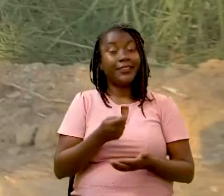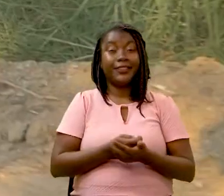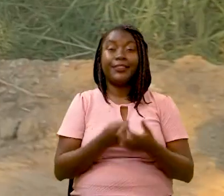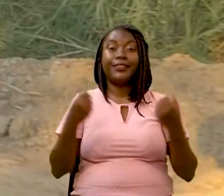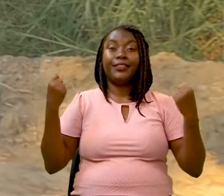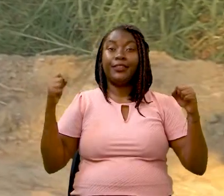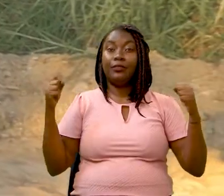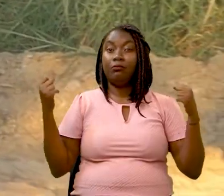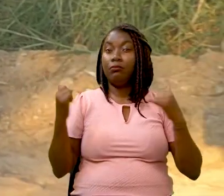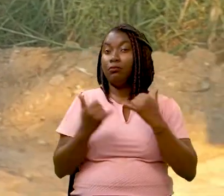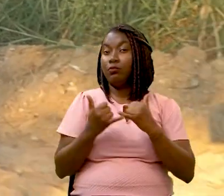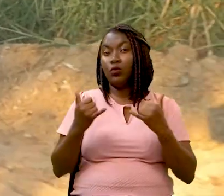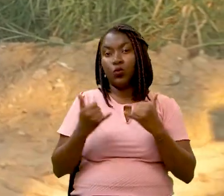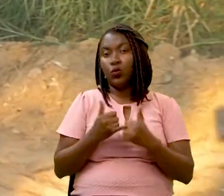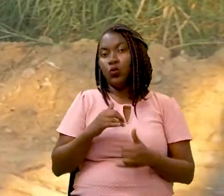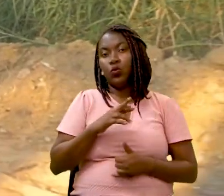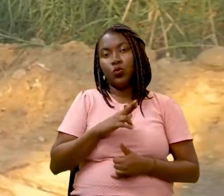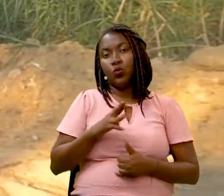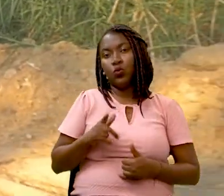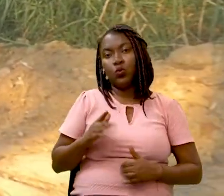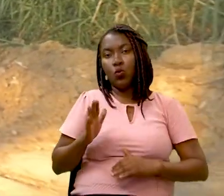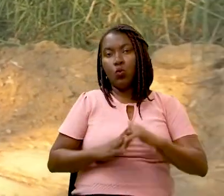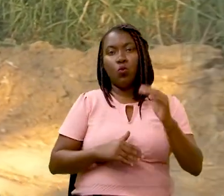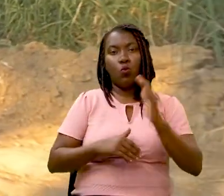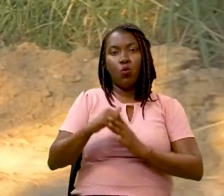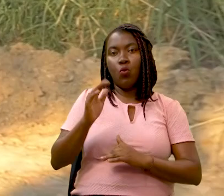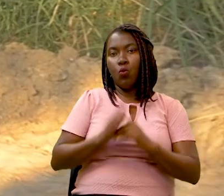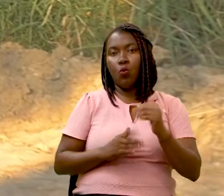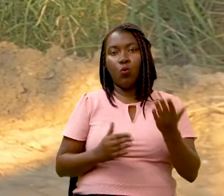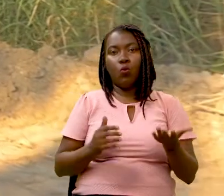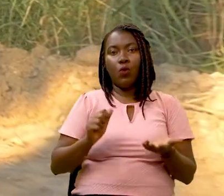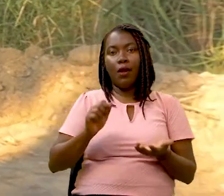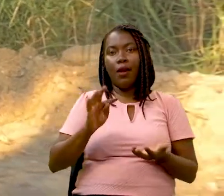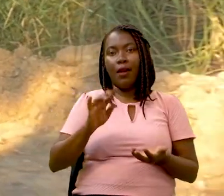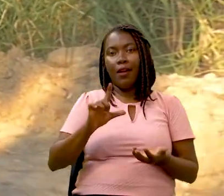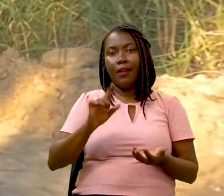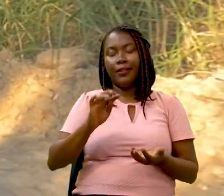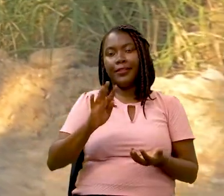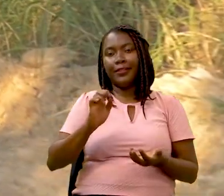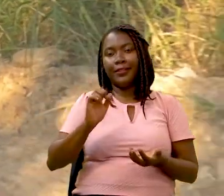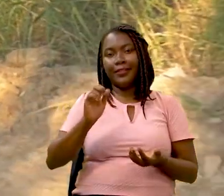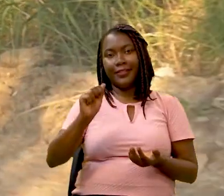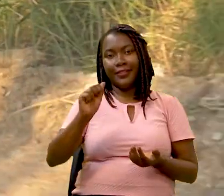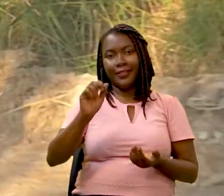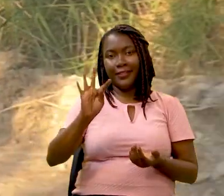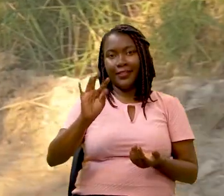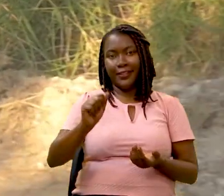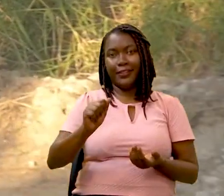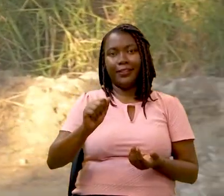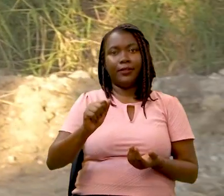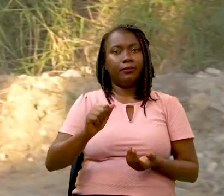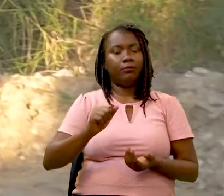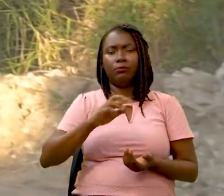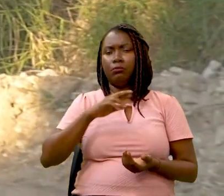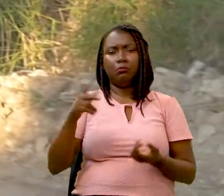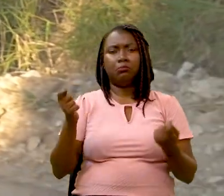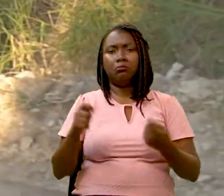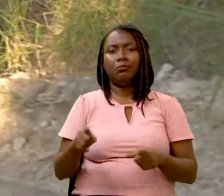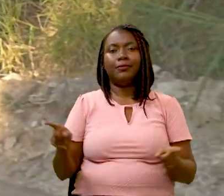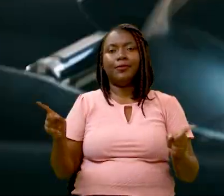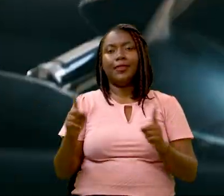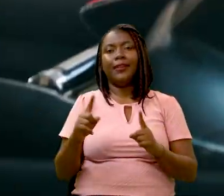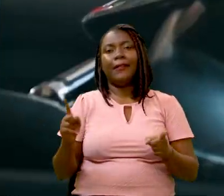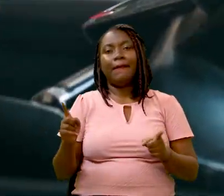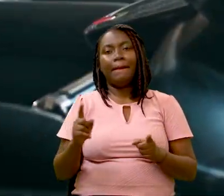e tem que ter uma atividade física moderada, não é para ninguém virar atleta, né? Ninguém vai ser um atleta de alto rendimento,